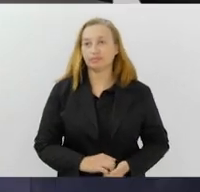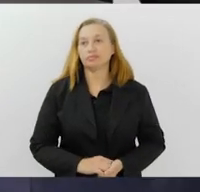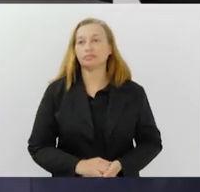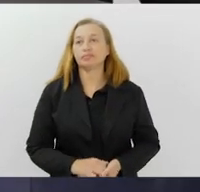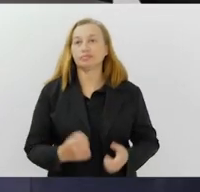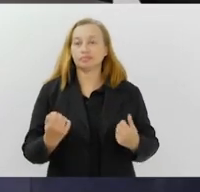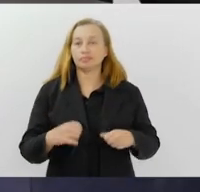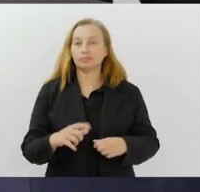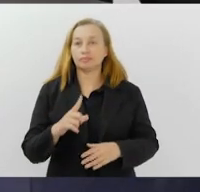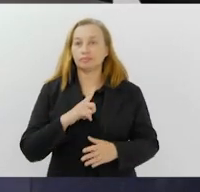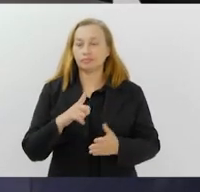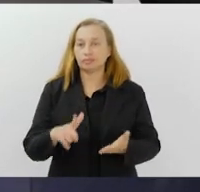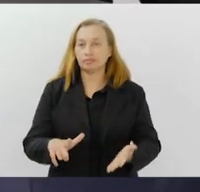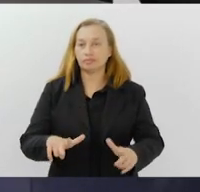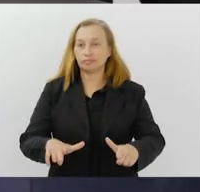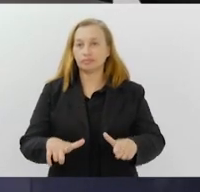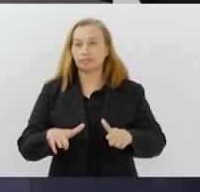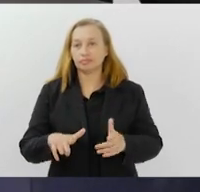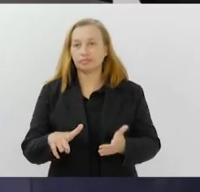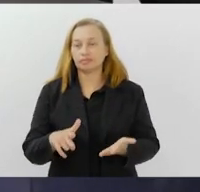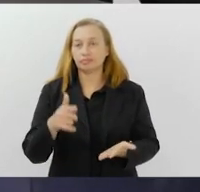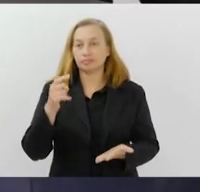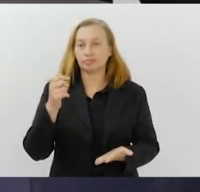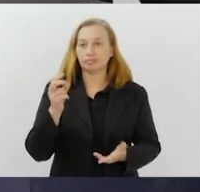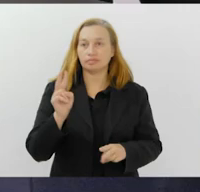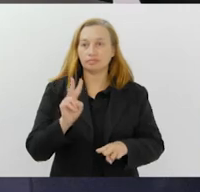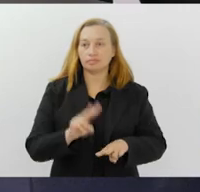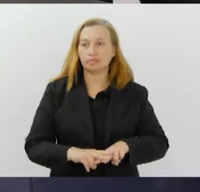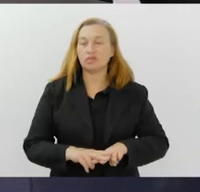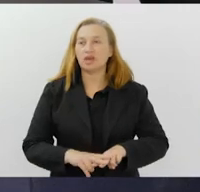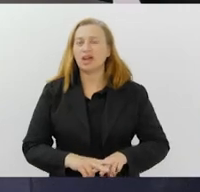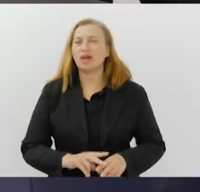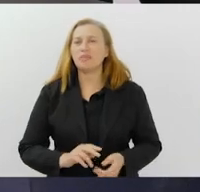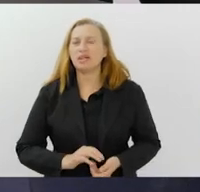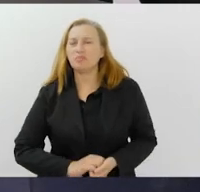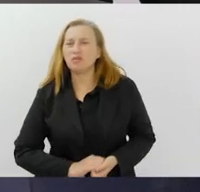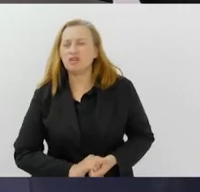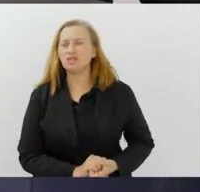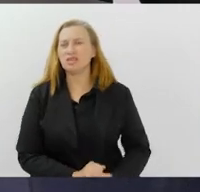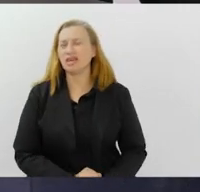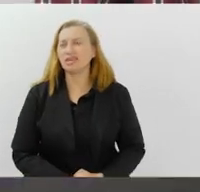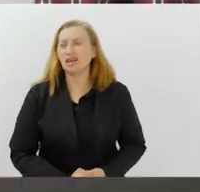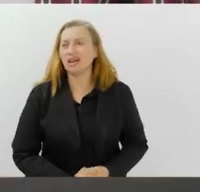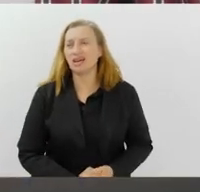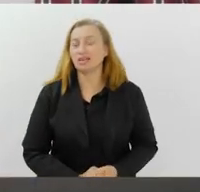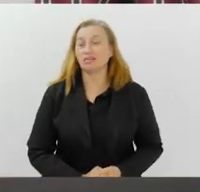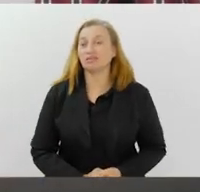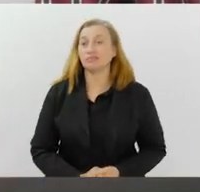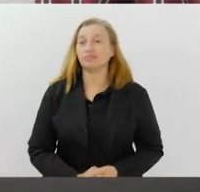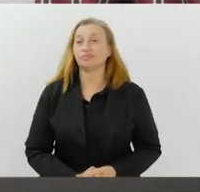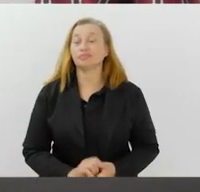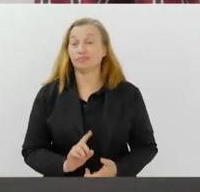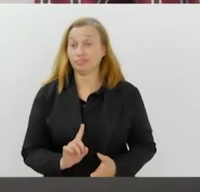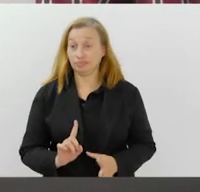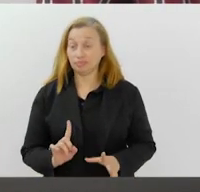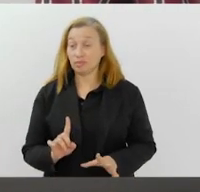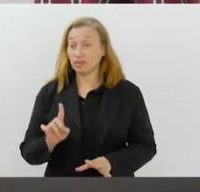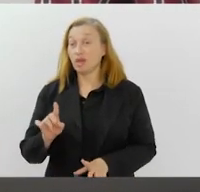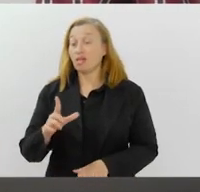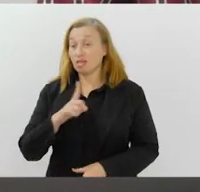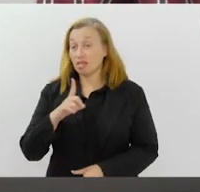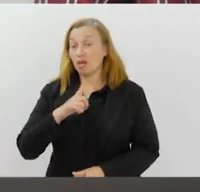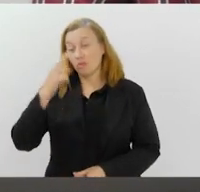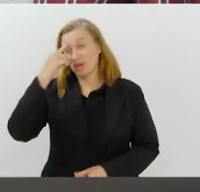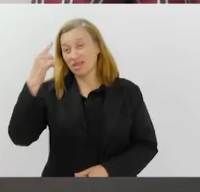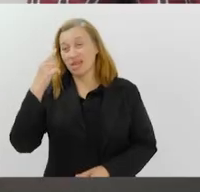eu entendi eu entendi que você tá dizendo que nesse relatório pra gente ter uma ideia ainda que a posterior a gente saber as